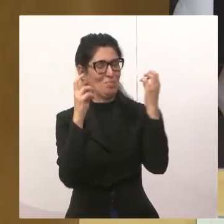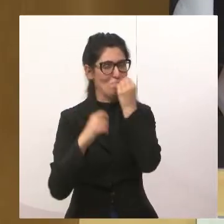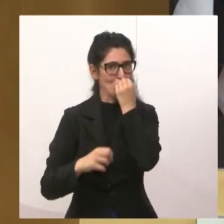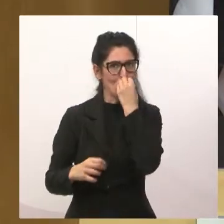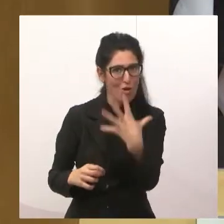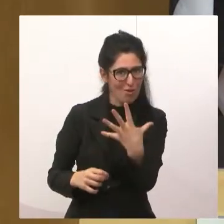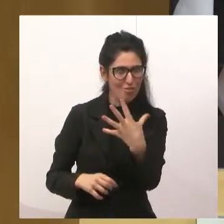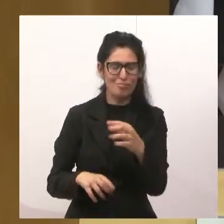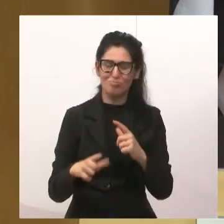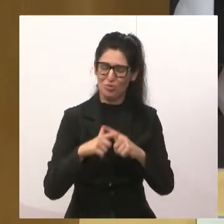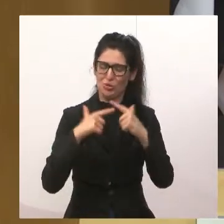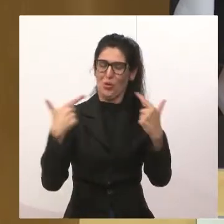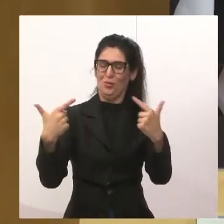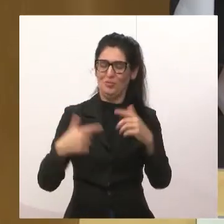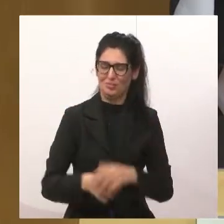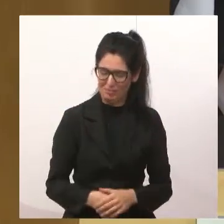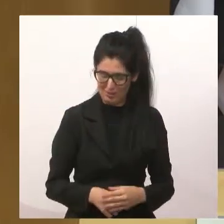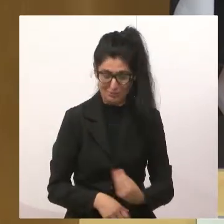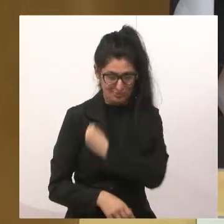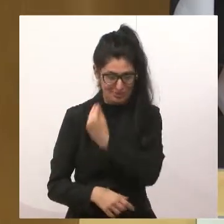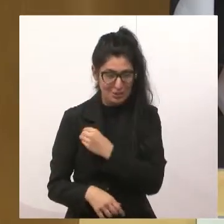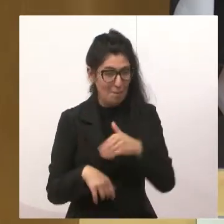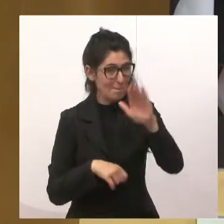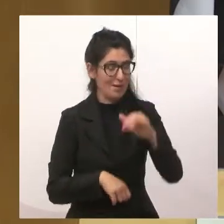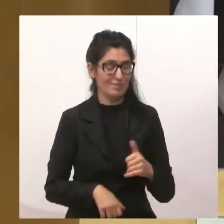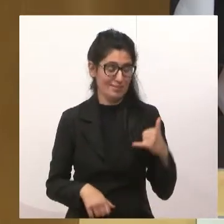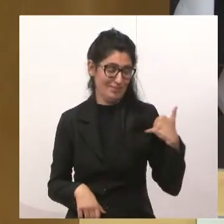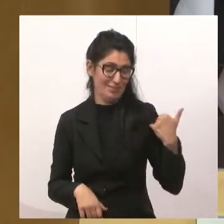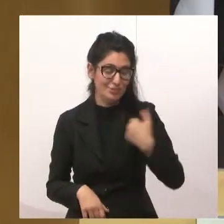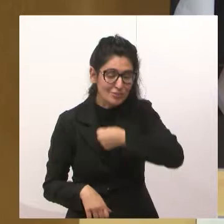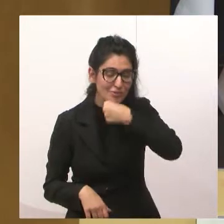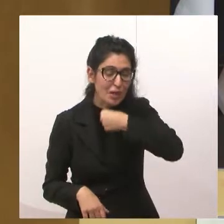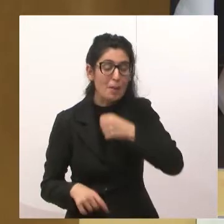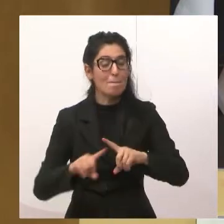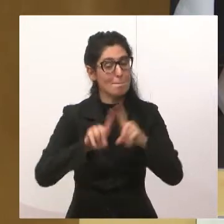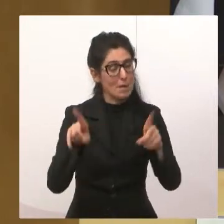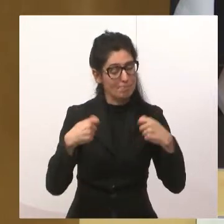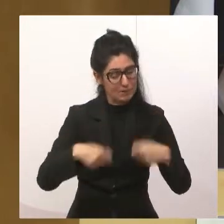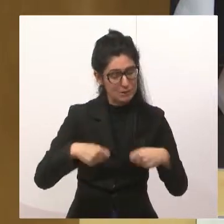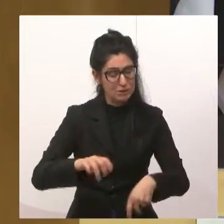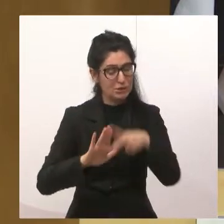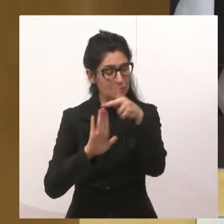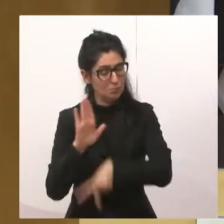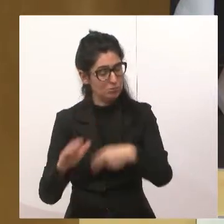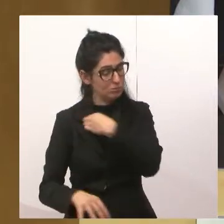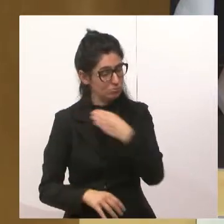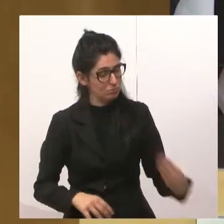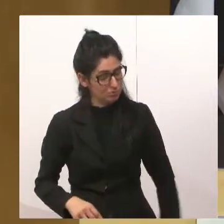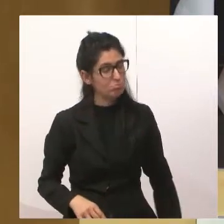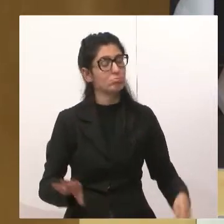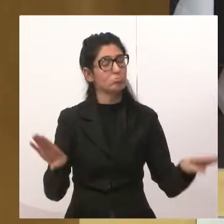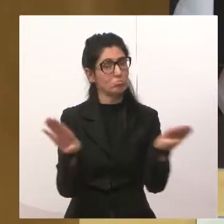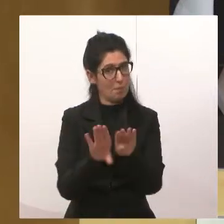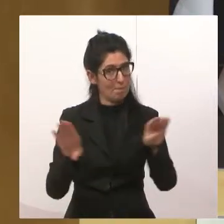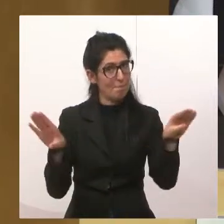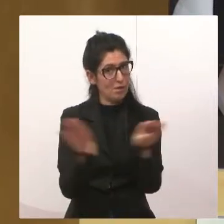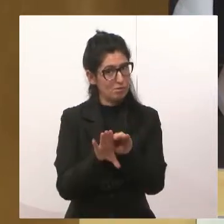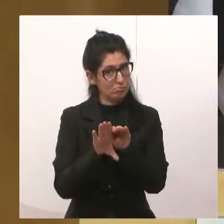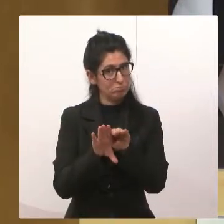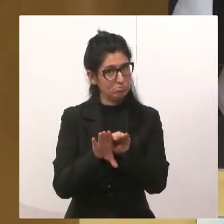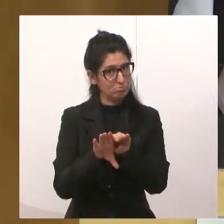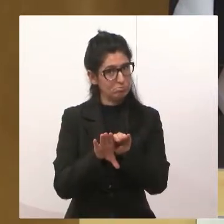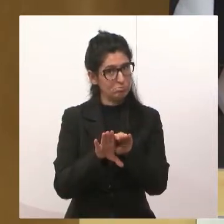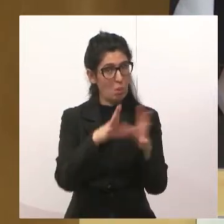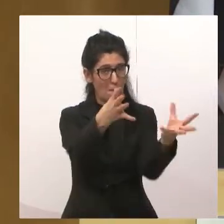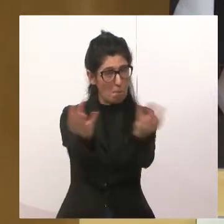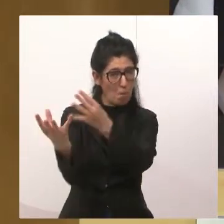viver mais, é necessário que as políticas públicas também aumentem na mesma proporção. E o que a gente vê é que o